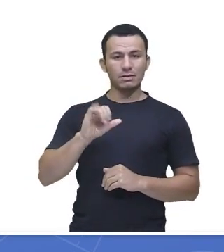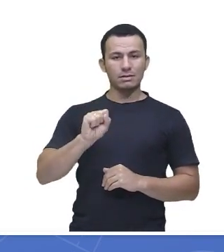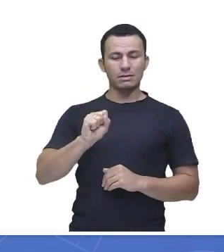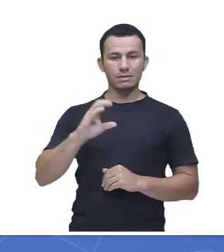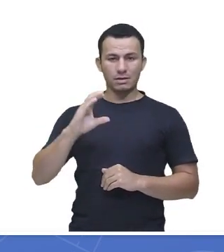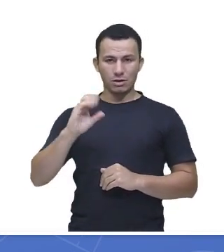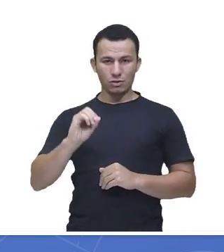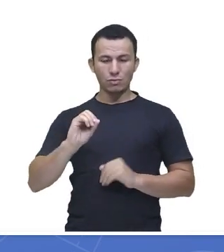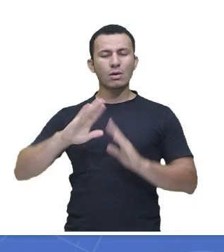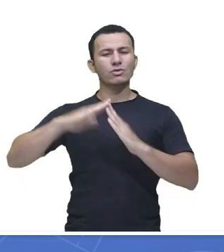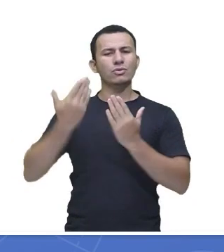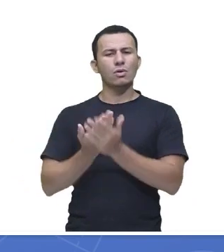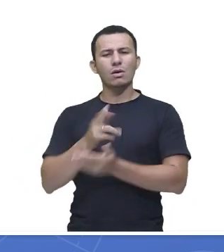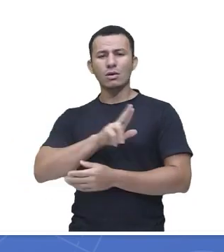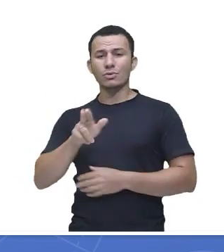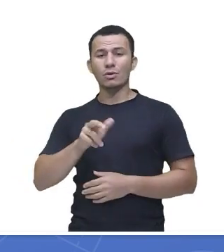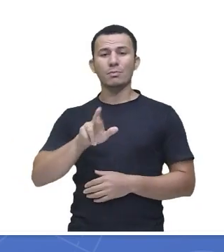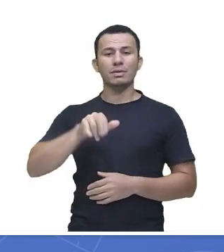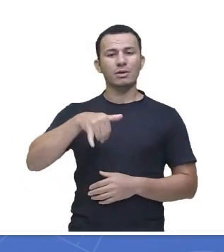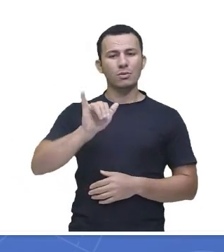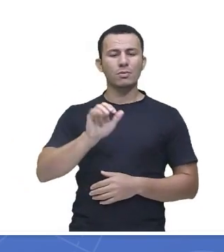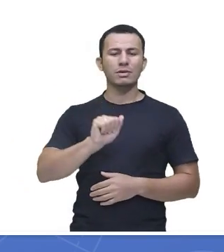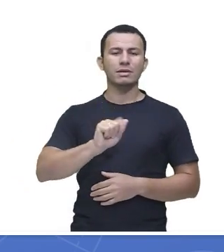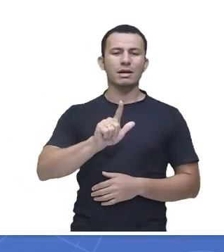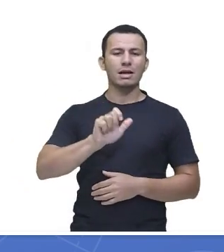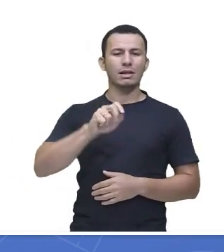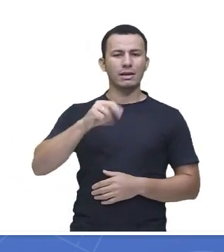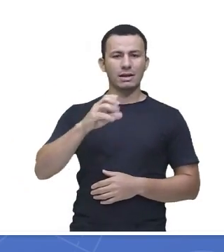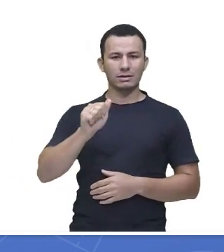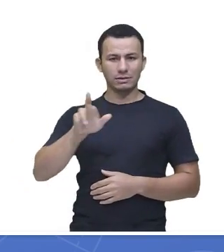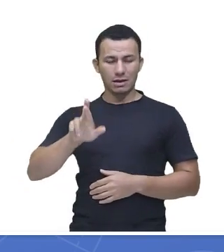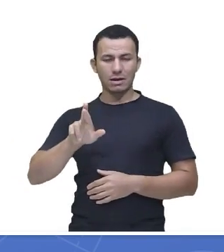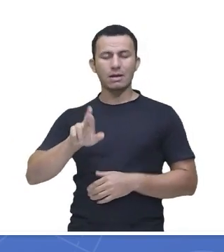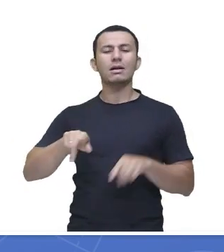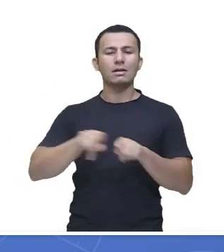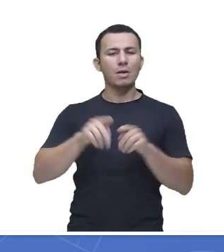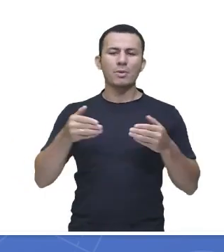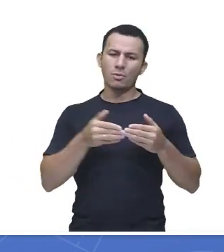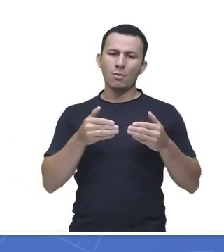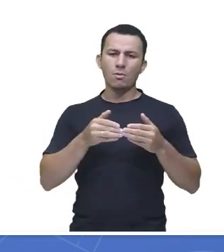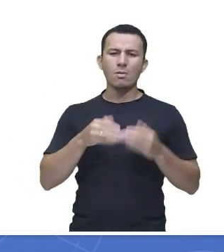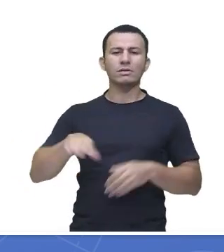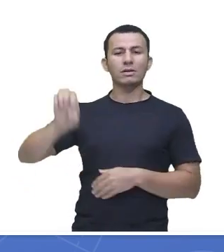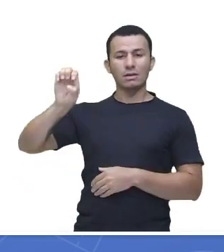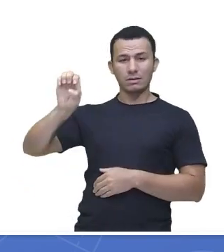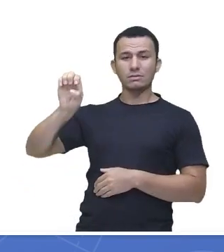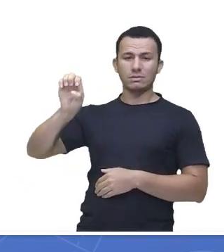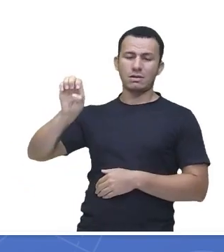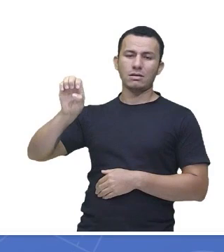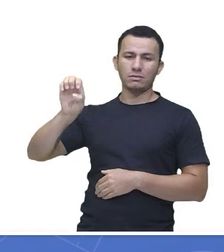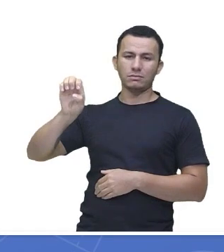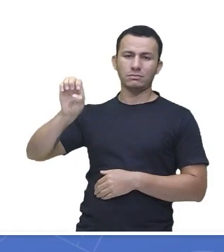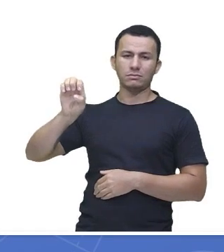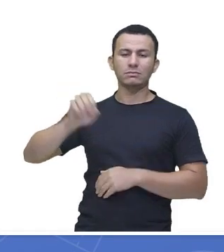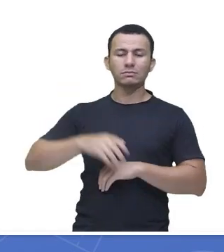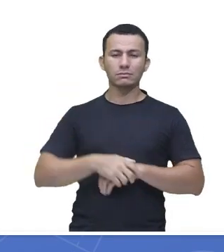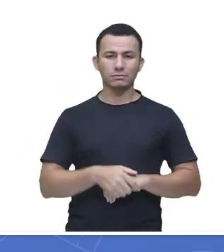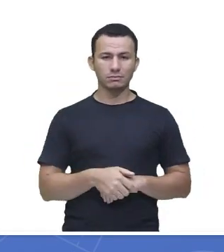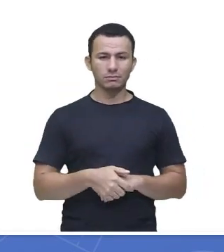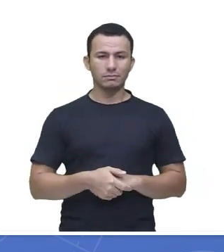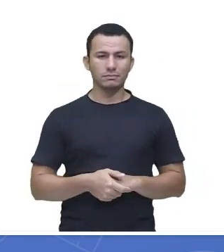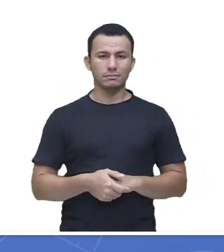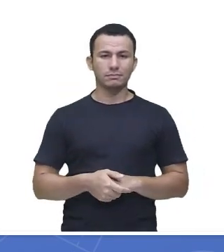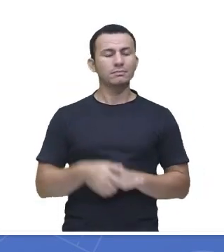Escola Rui Alencar, concorda. Ele também marca letra E para a alternativa já, para a questão número